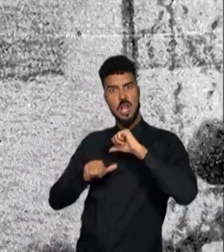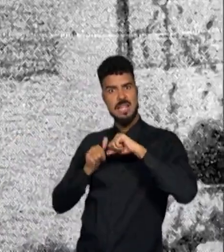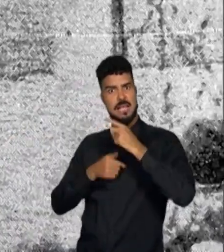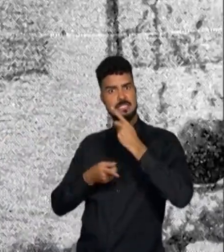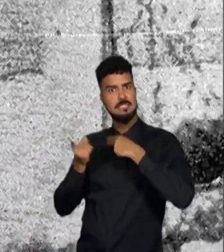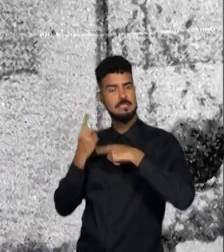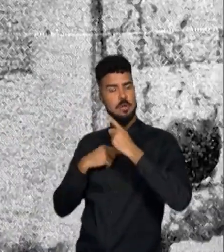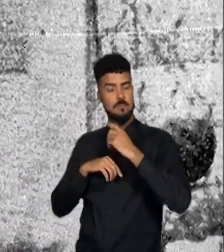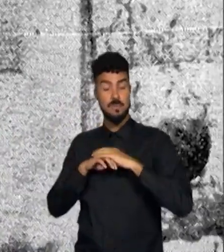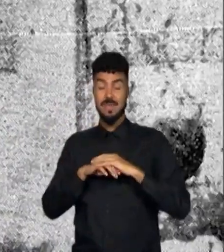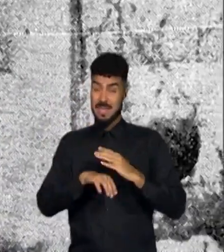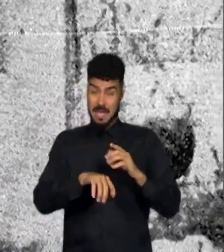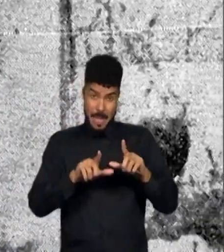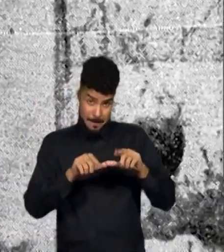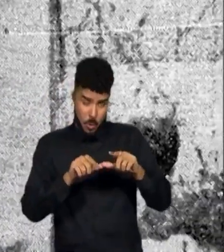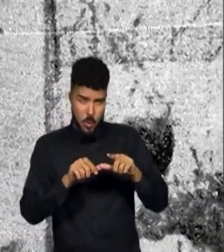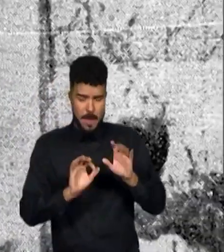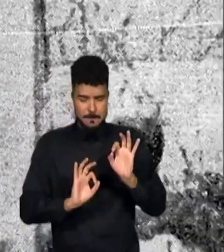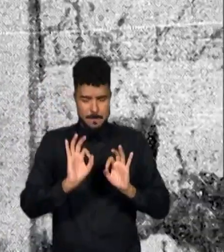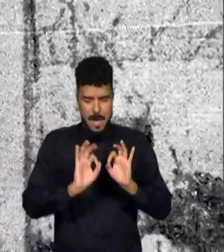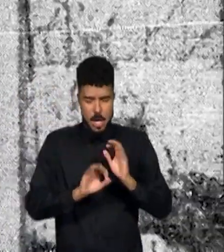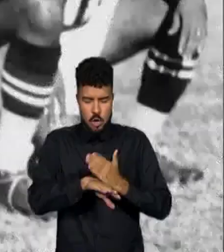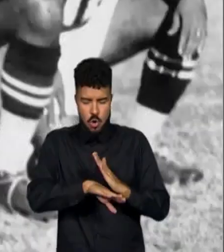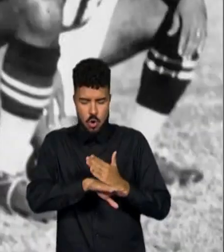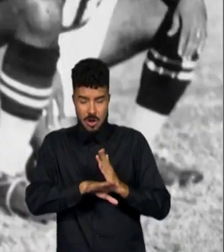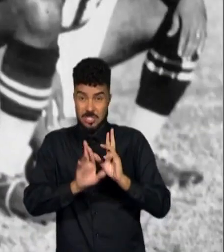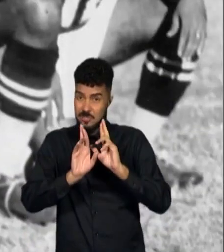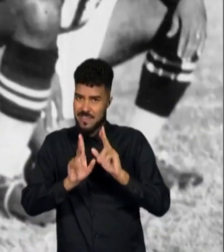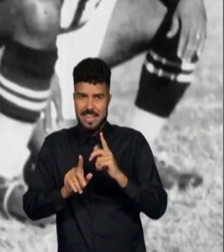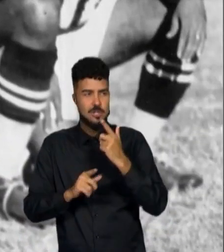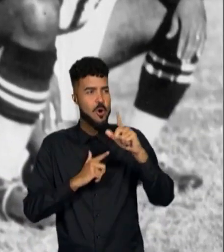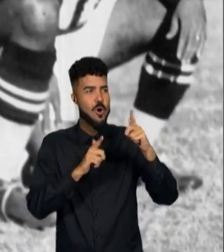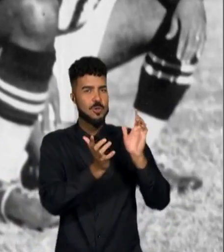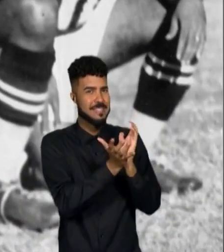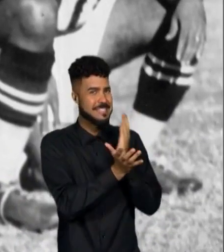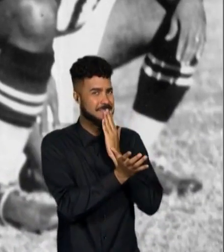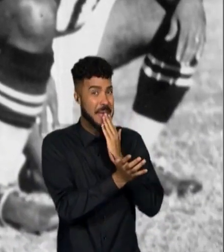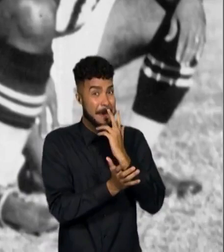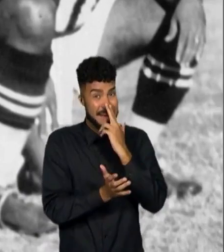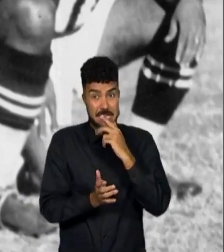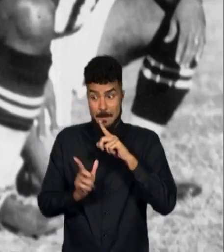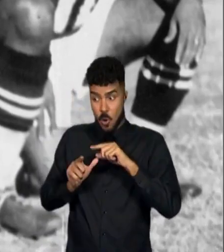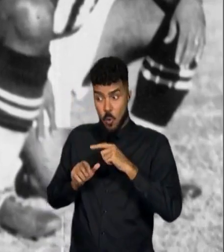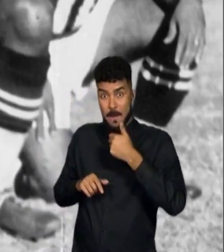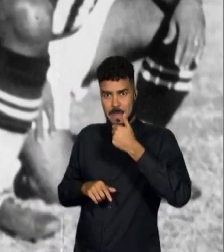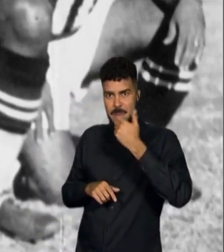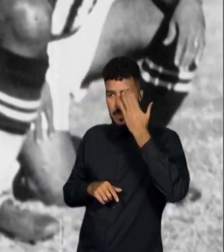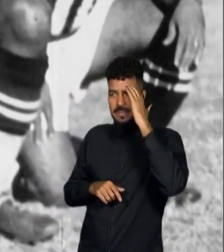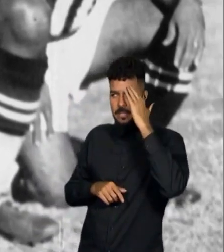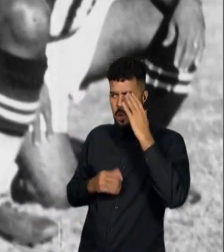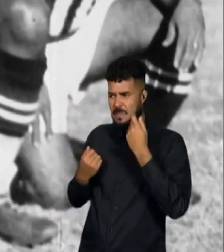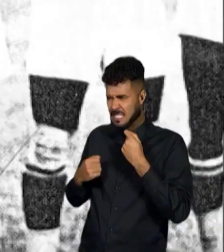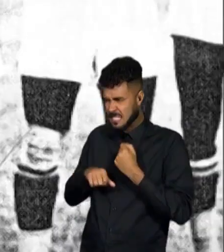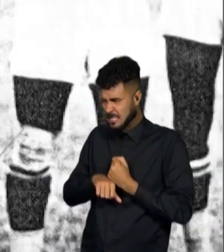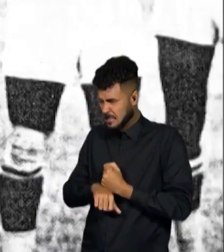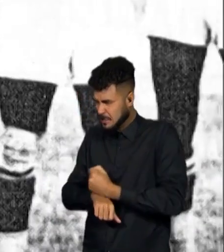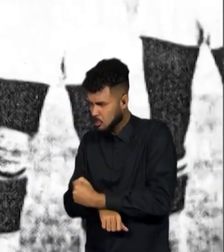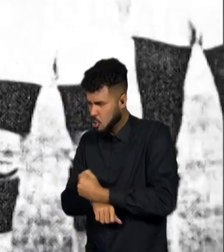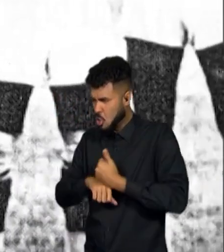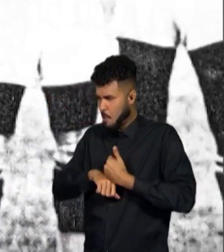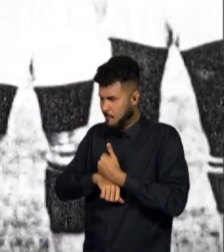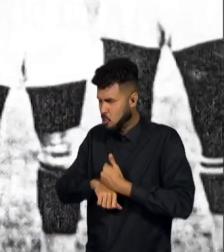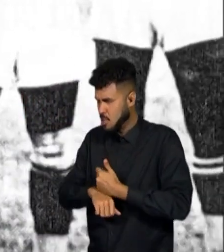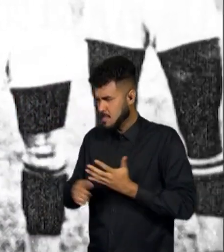forma diferente dos outros clubes. Parece que o Bangu conseguiu entender, primeiro que os outros, como deveria exigir do seu atleta, do